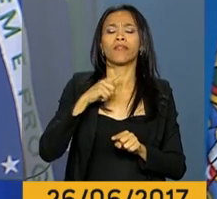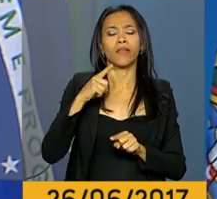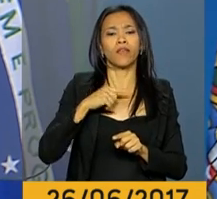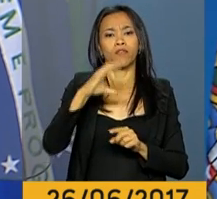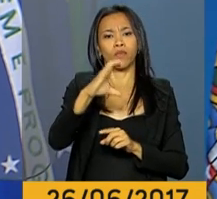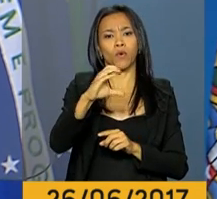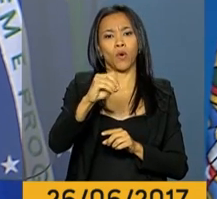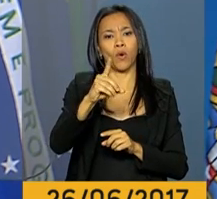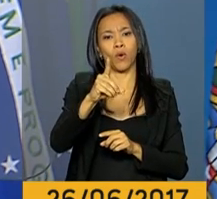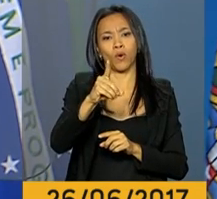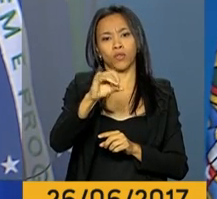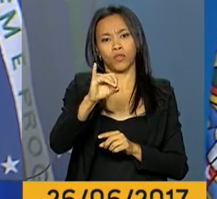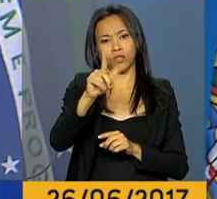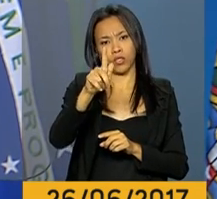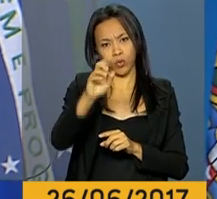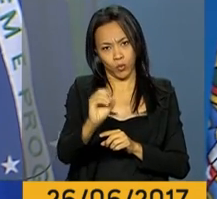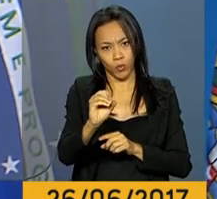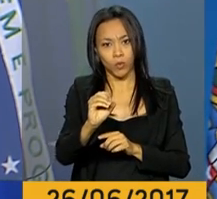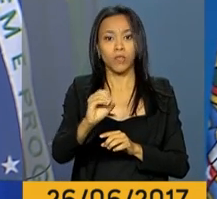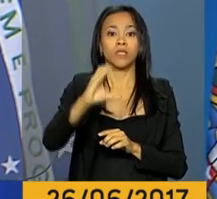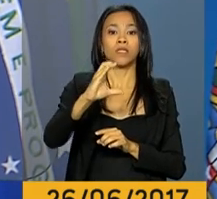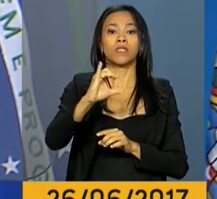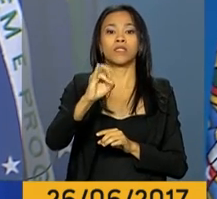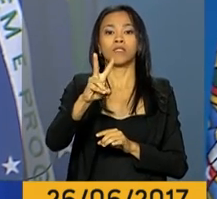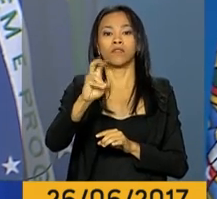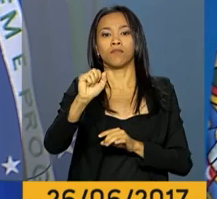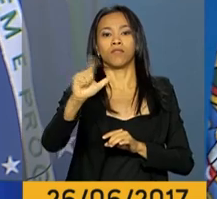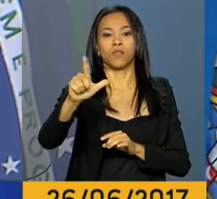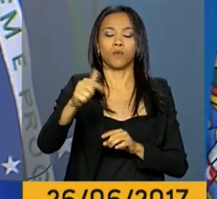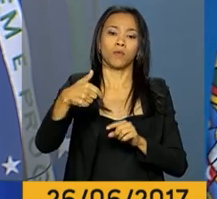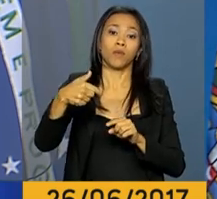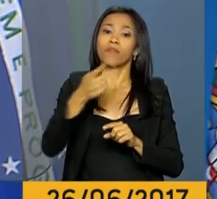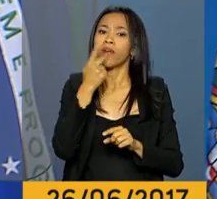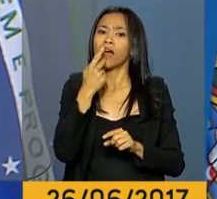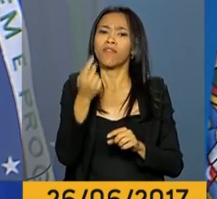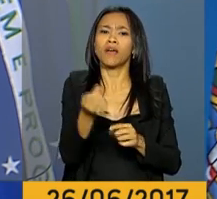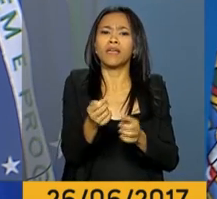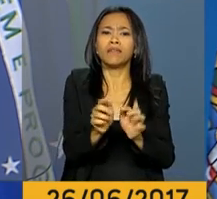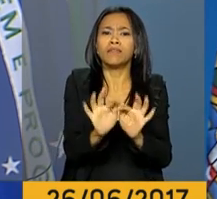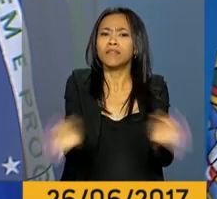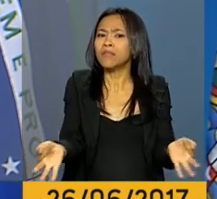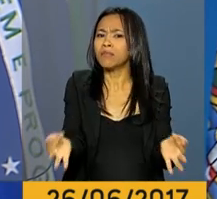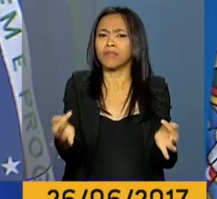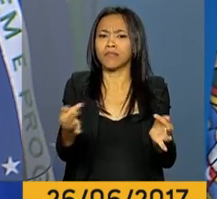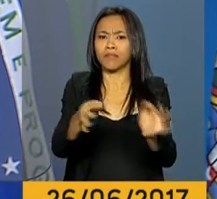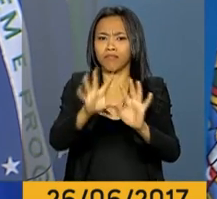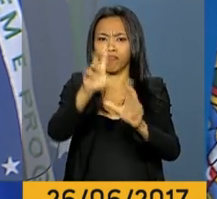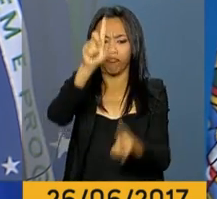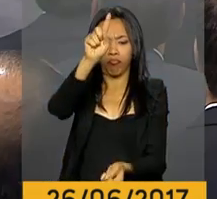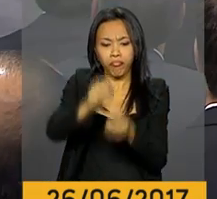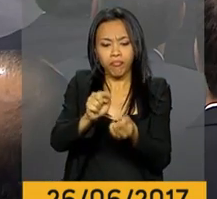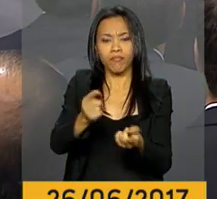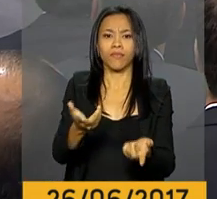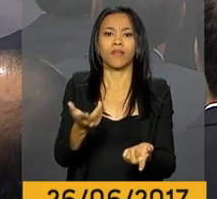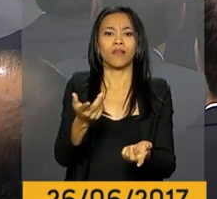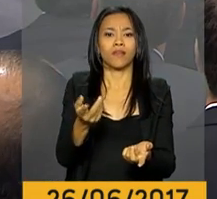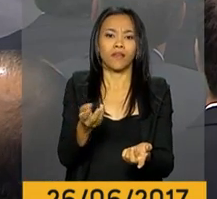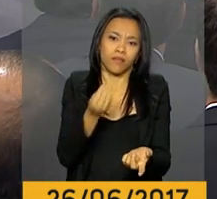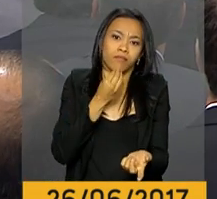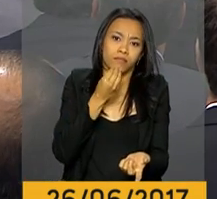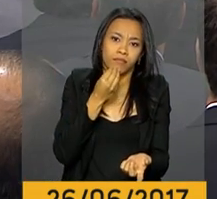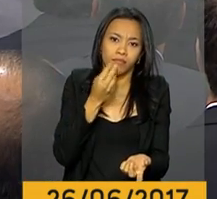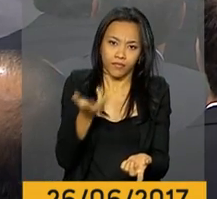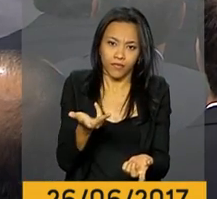de gloves B vilaca que era um jurista extraordinário que dizia em poucas palavras o que deveria dizer